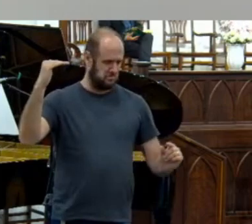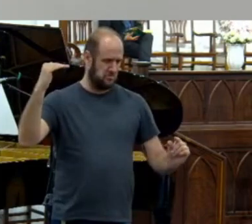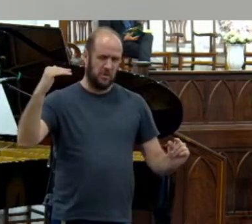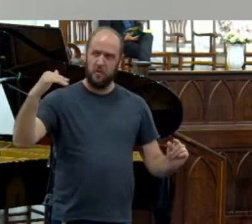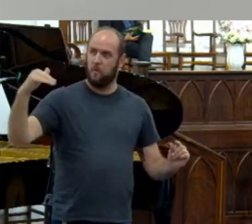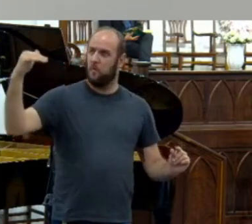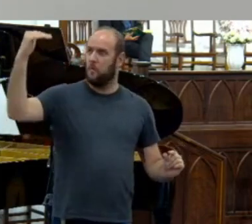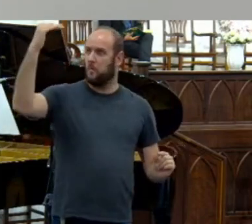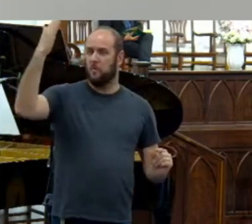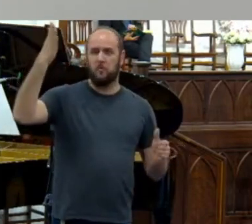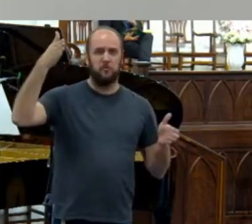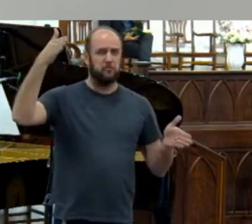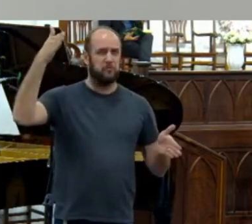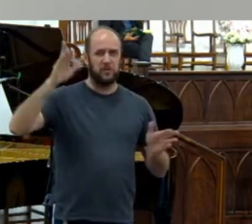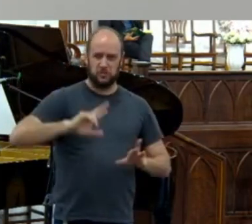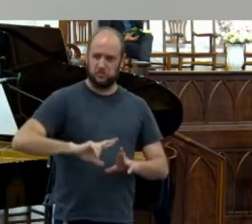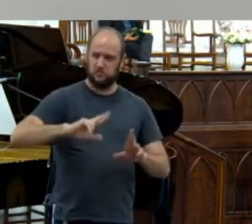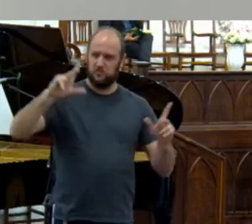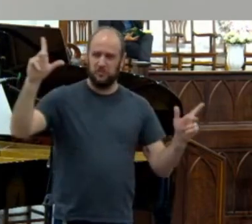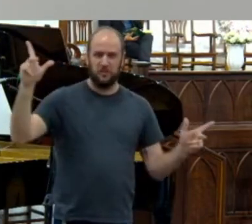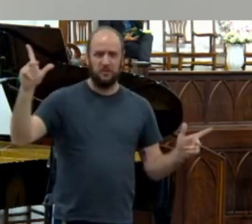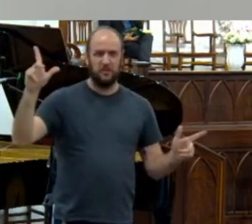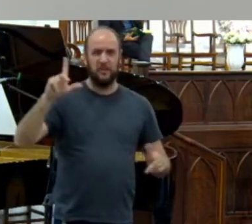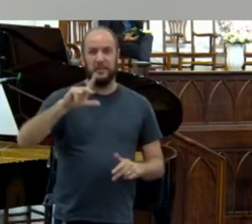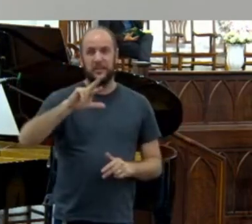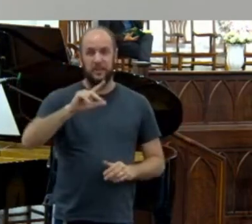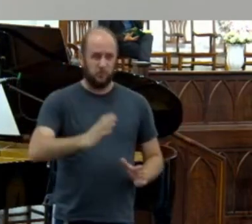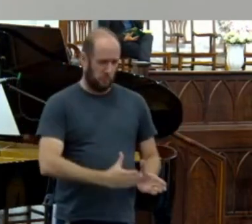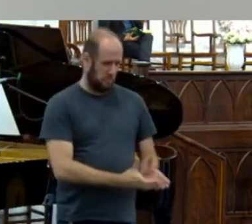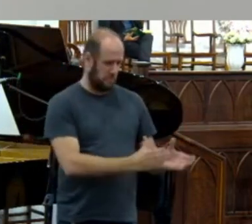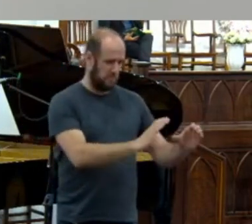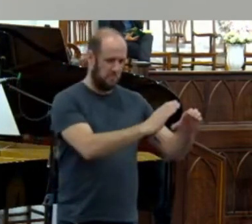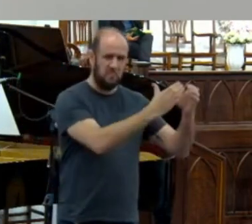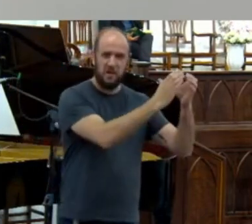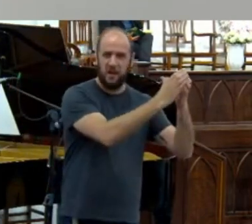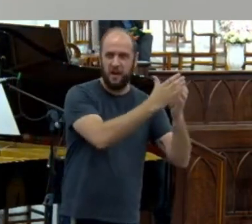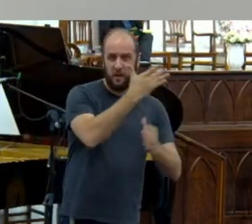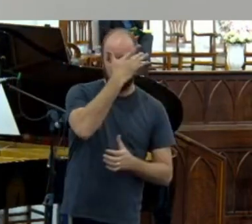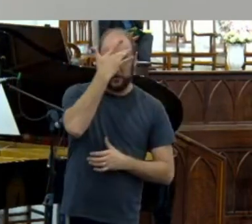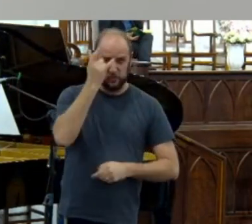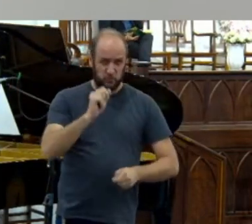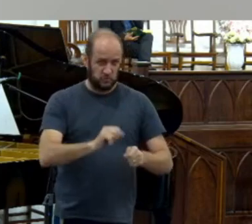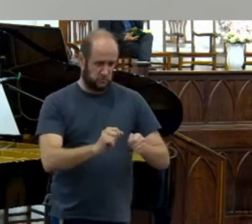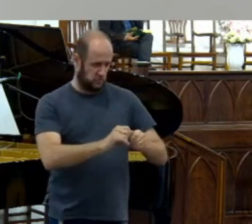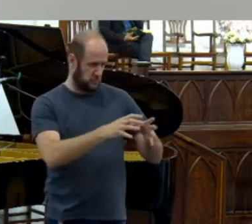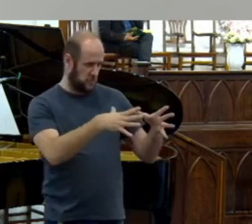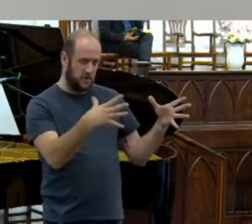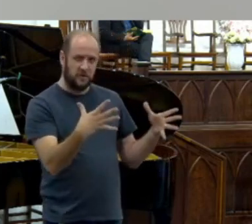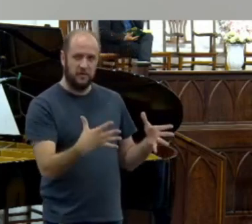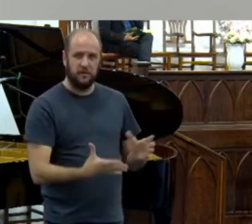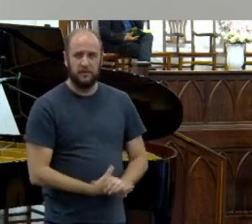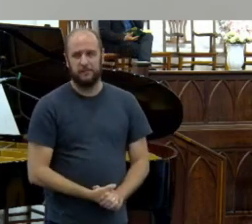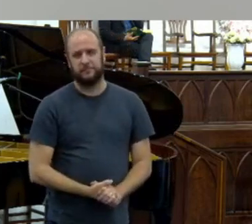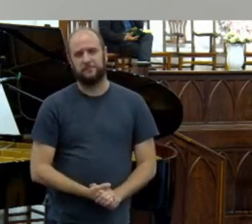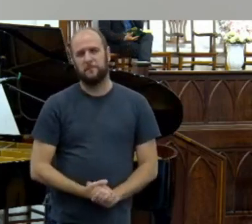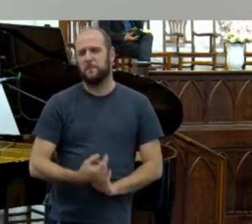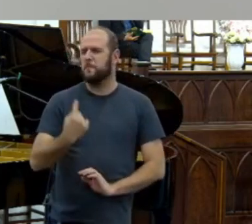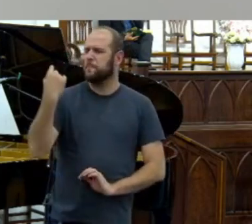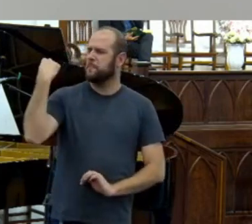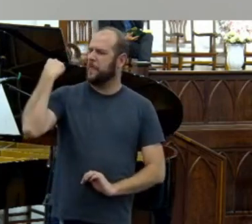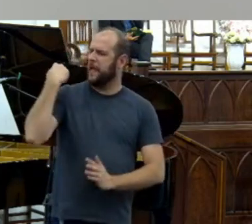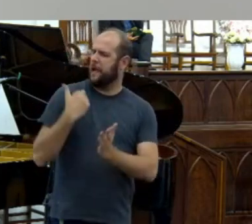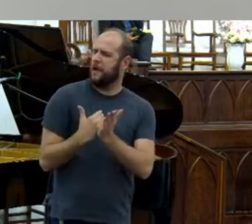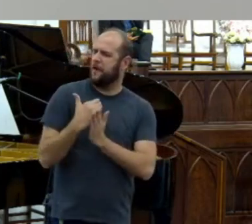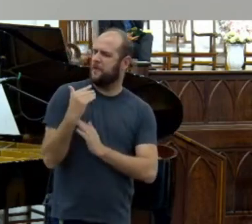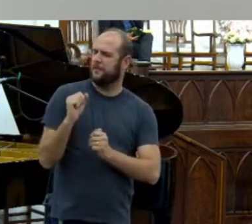é maior do que a diferença entre o barro e o oleiro. Desde o princípio do mundo, a